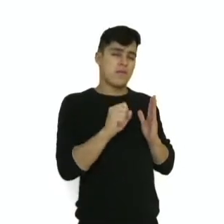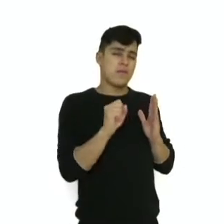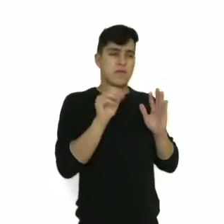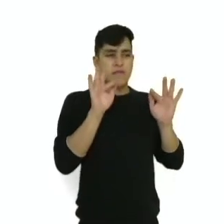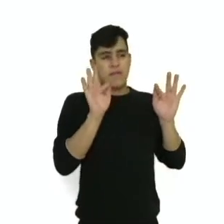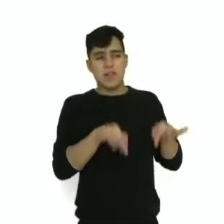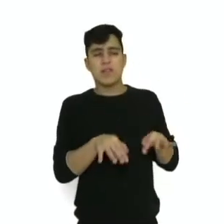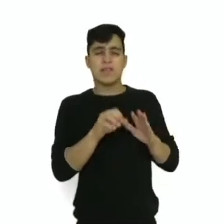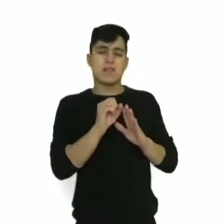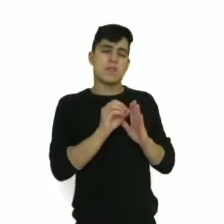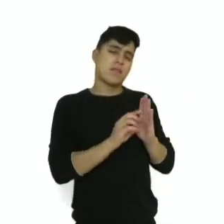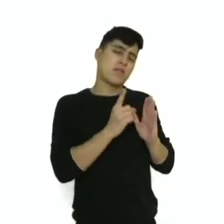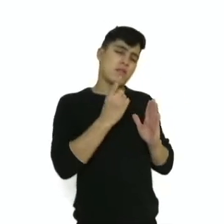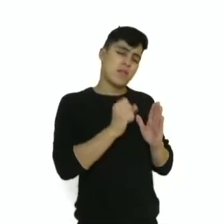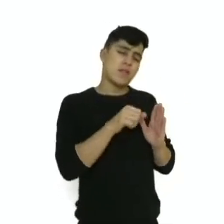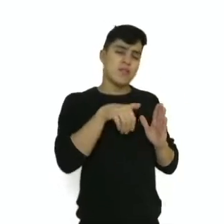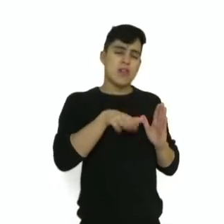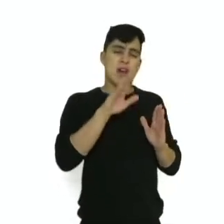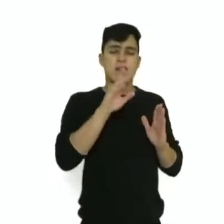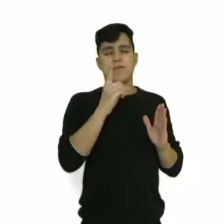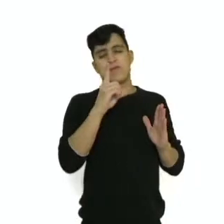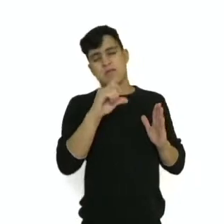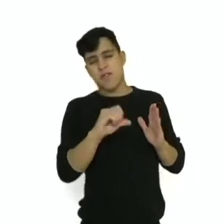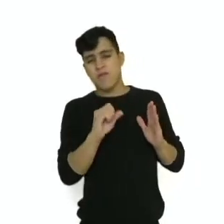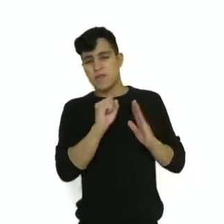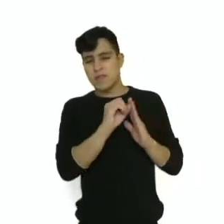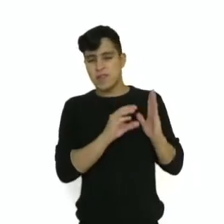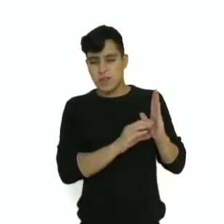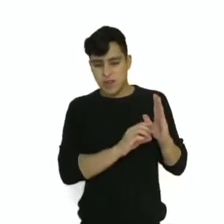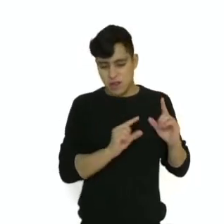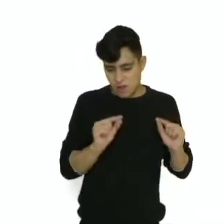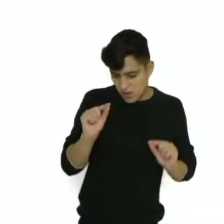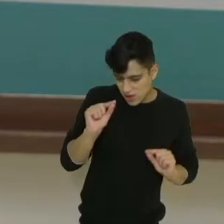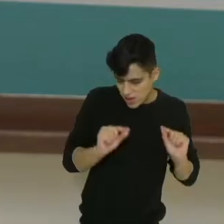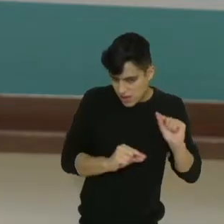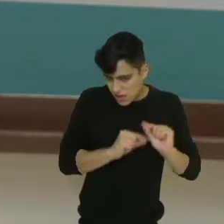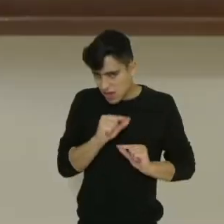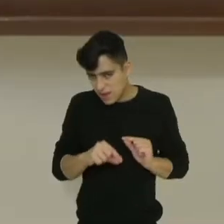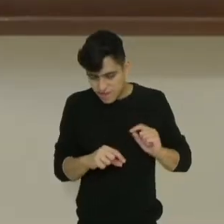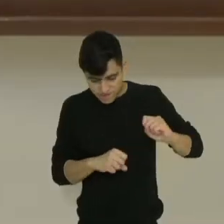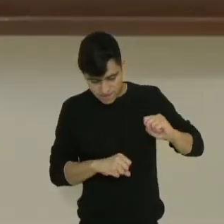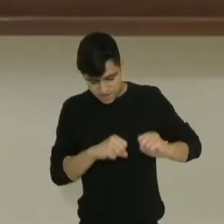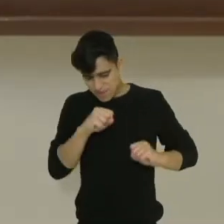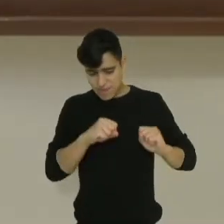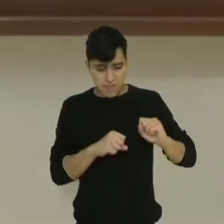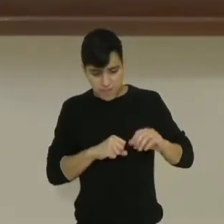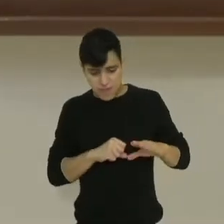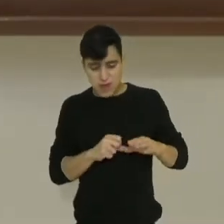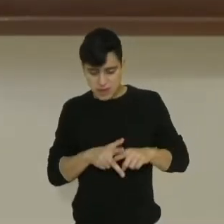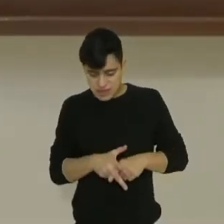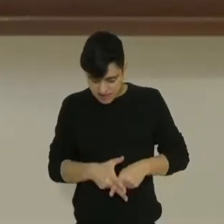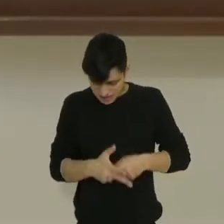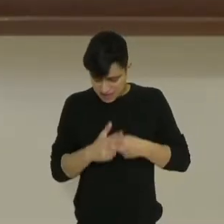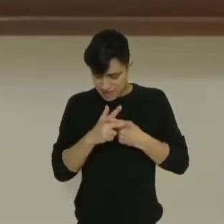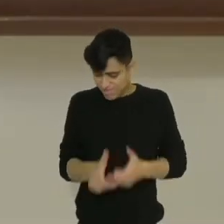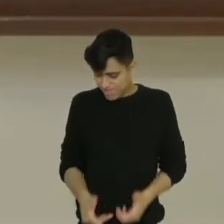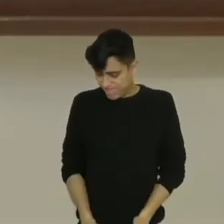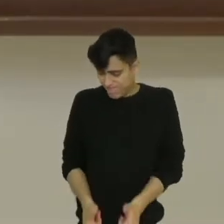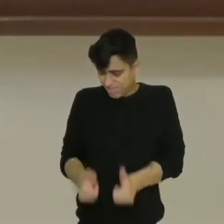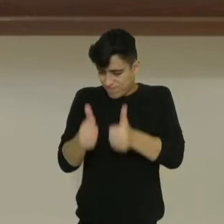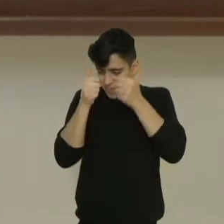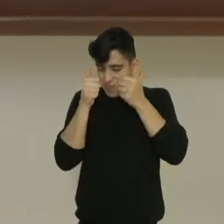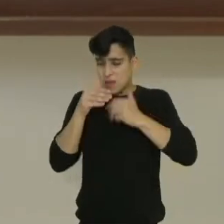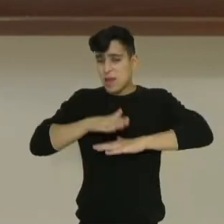século XVIII, já entrando no século XIX, que as máquinas vão sendo cada vez mais melhoradas, cada vez se